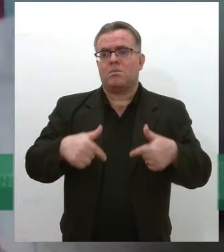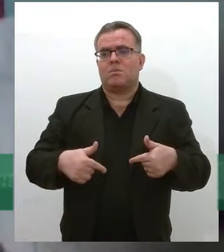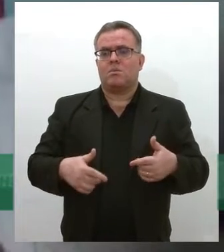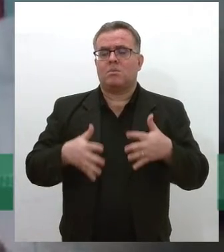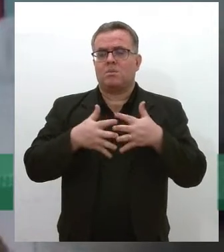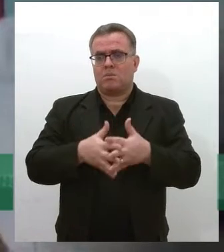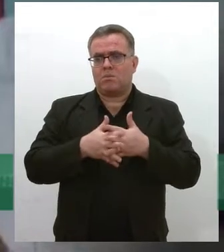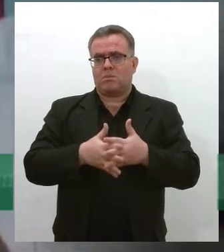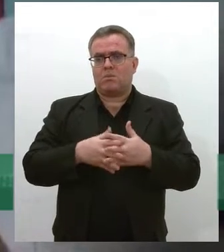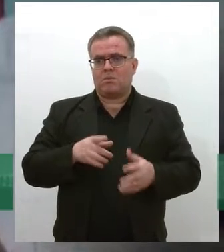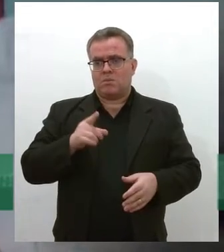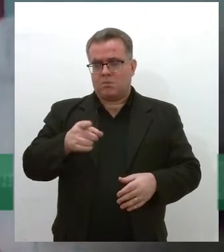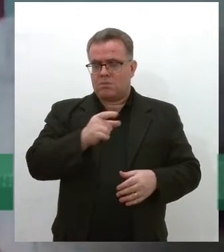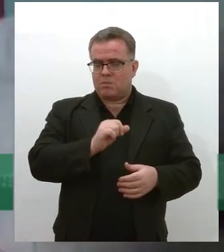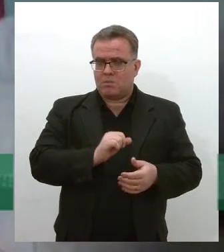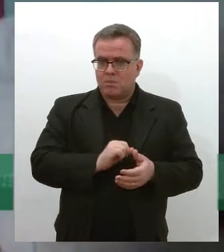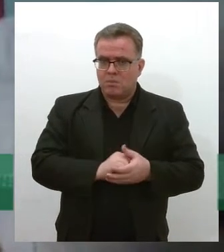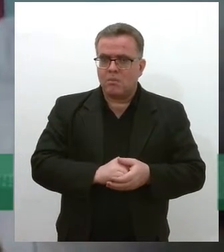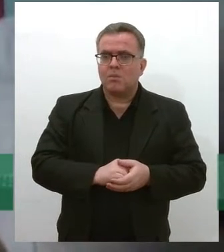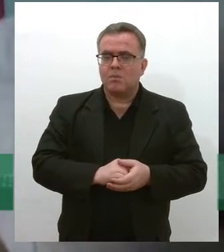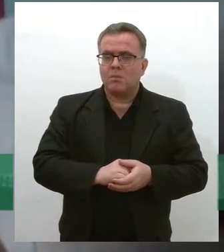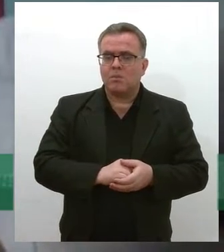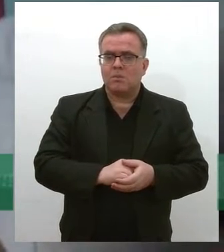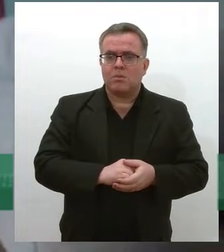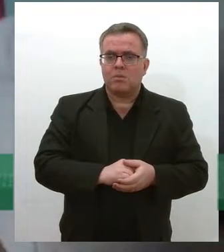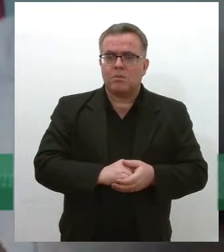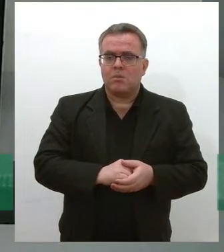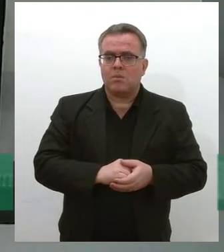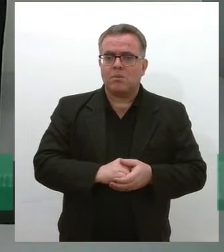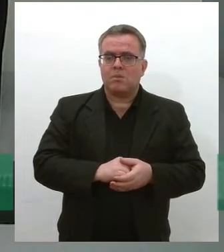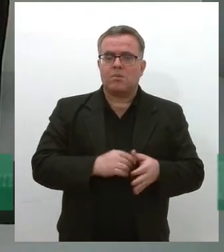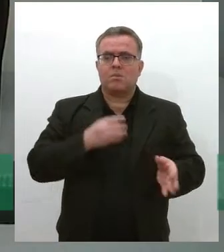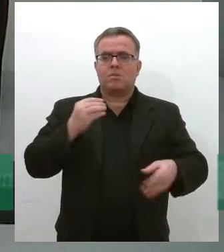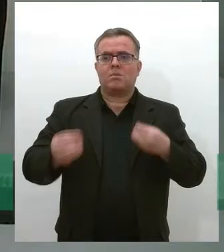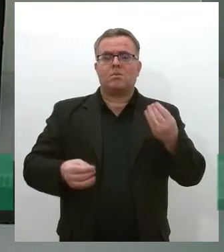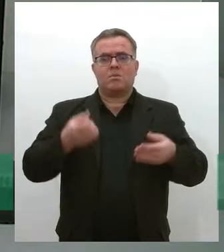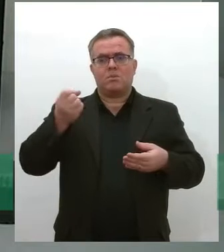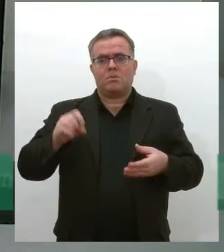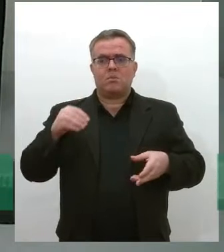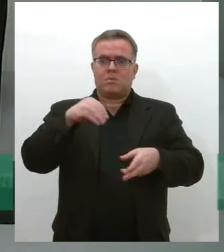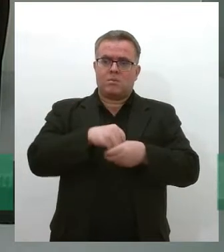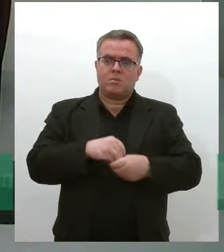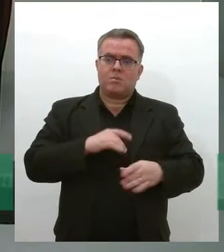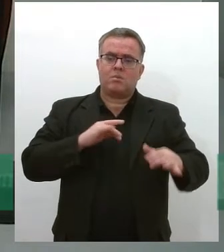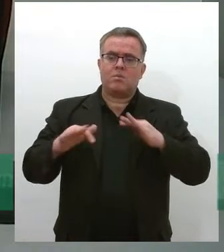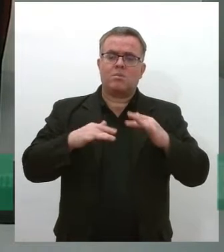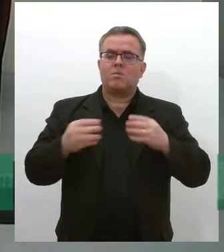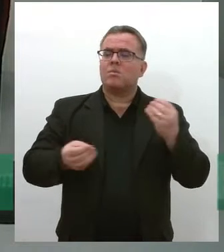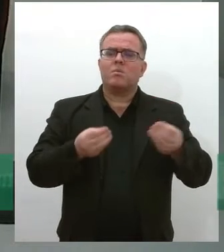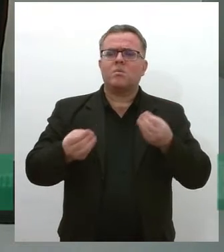cortes, né? E qual é o contexto sergipano dentro dessa movimentação toda, Edna?